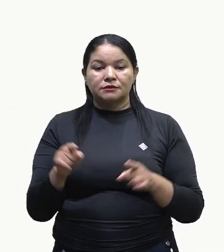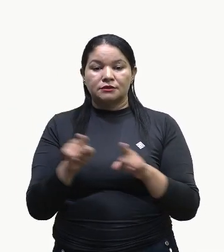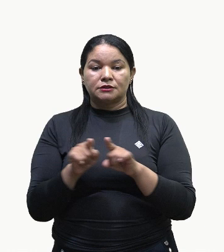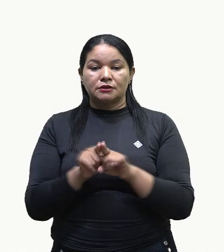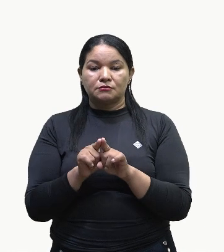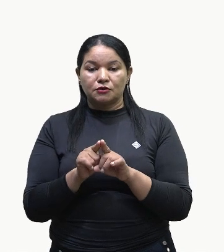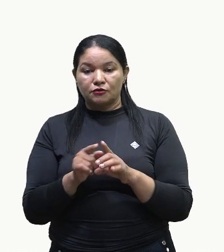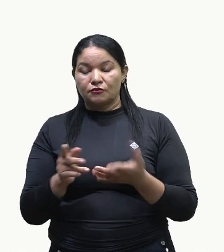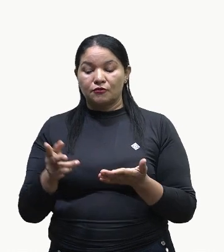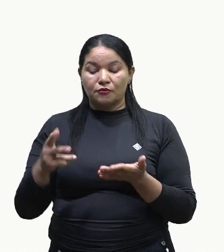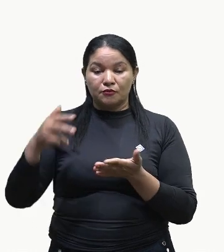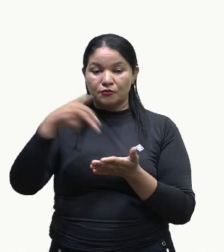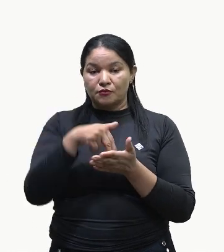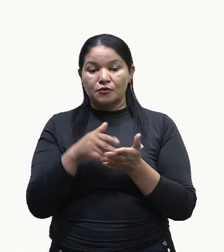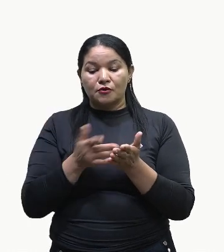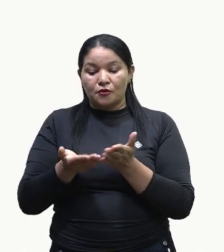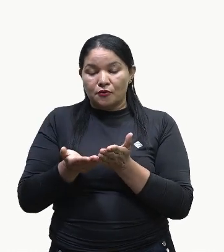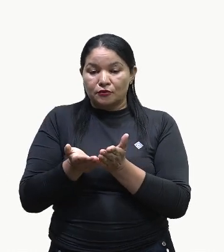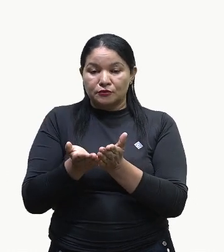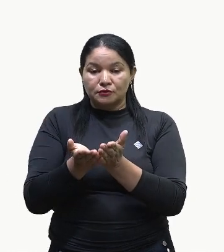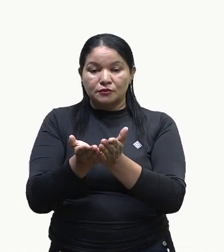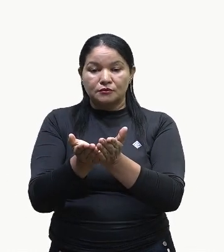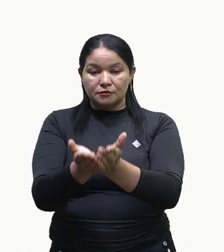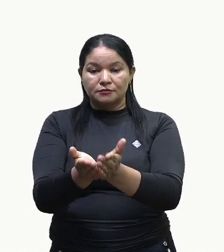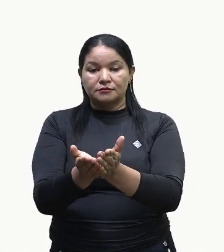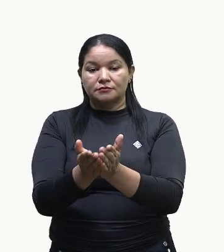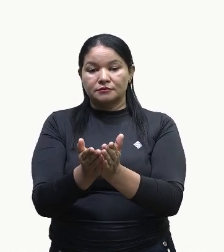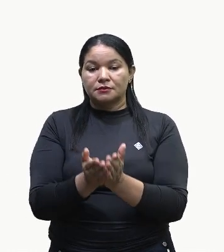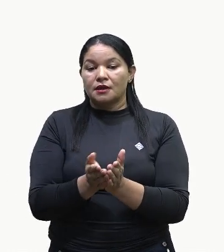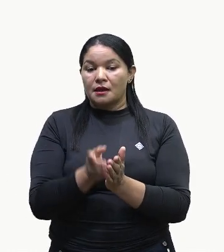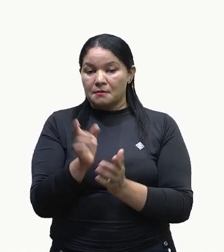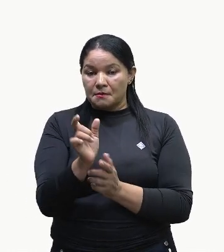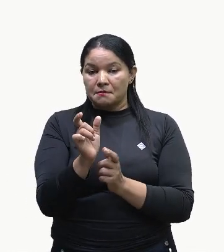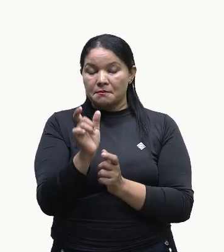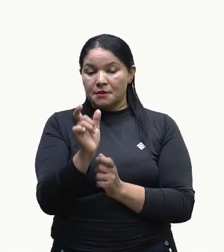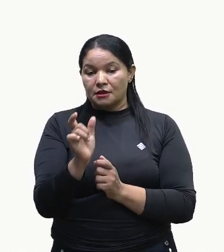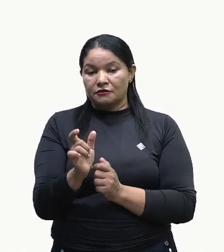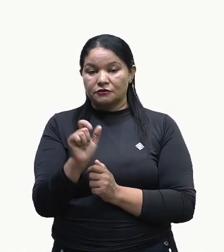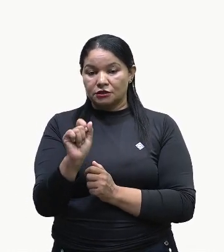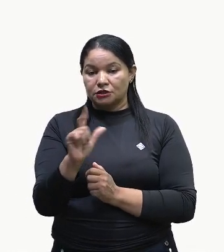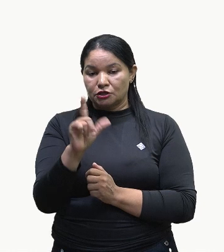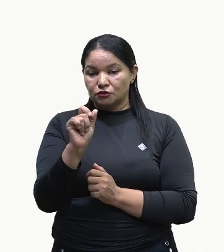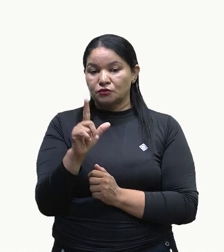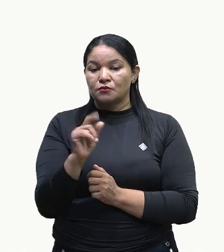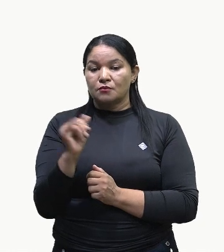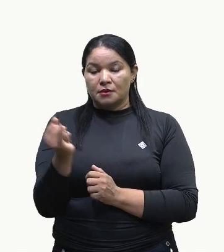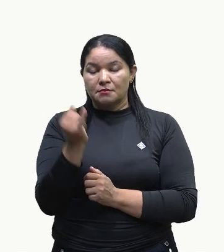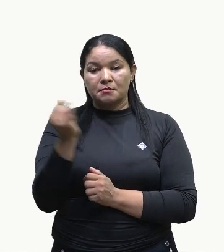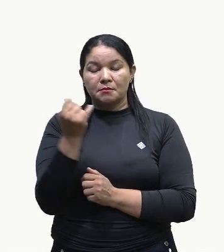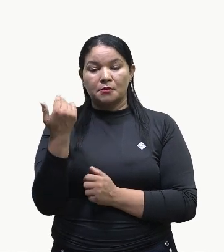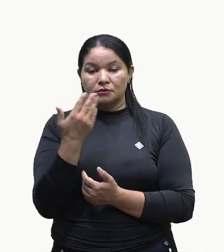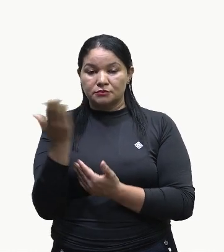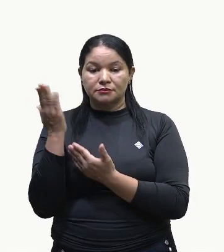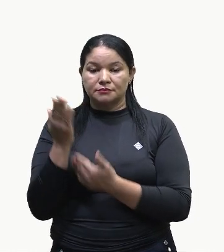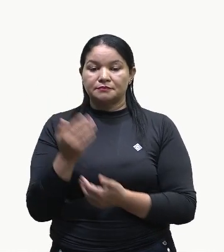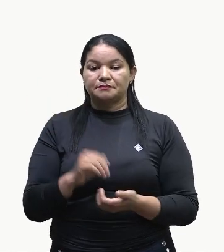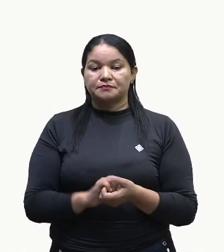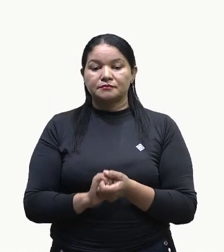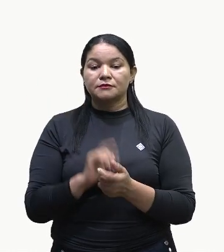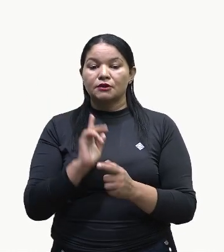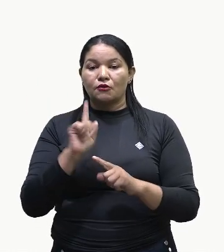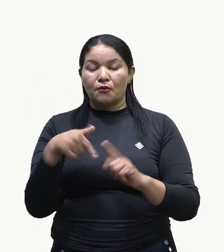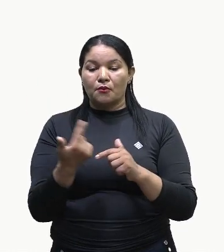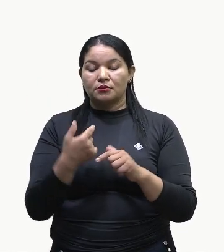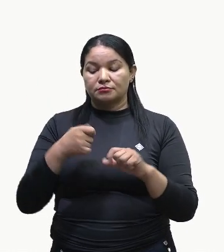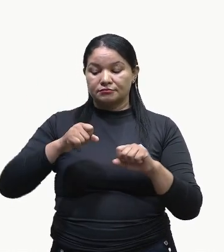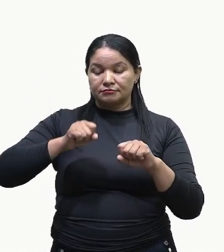para os barcos, né? Então, aí os transportes aquáticos, ir em